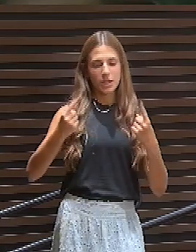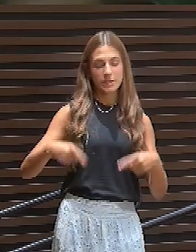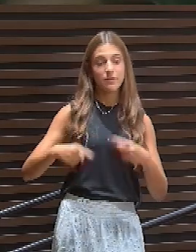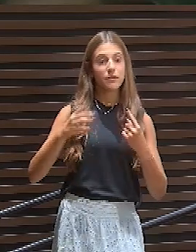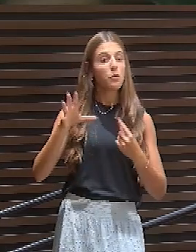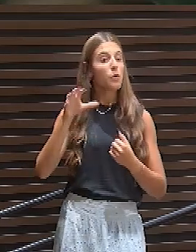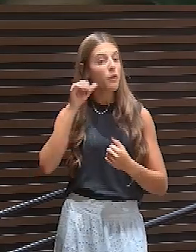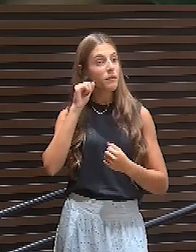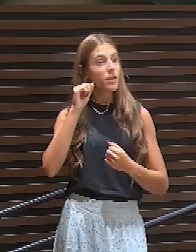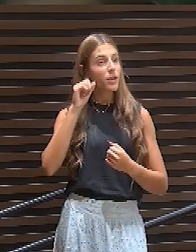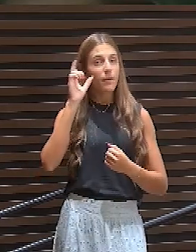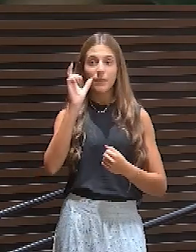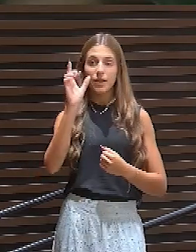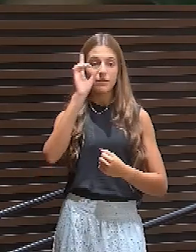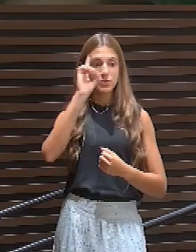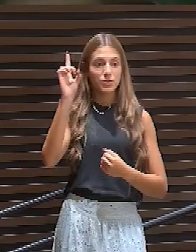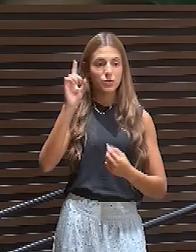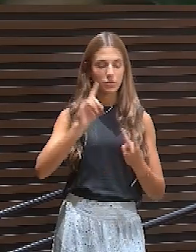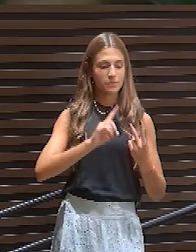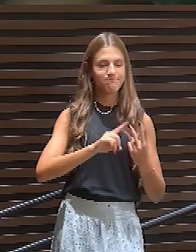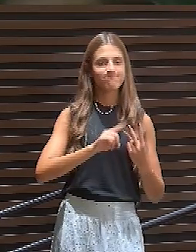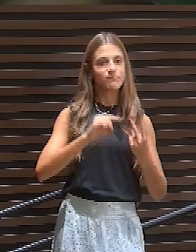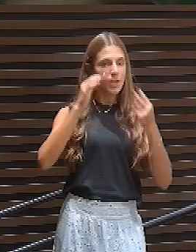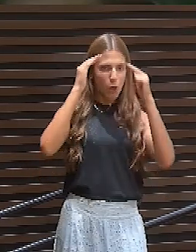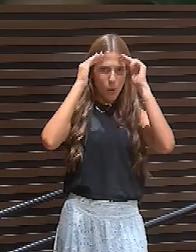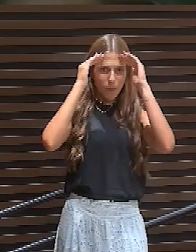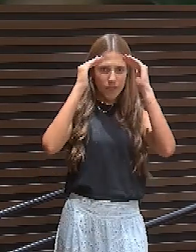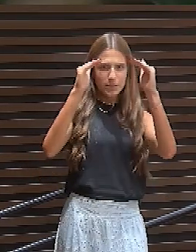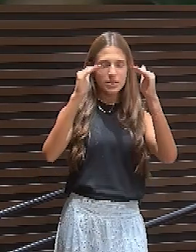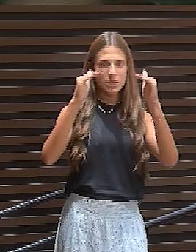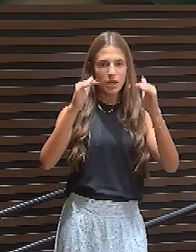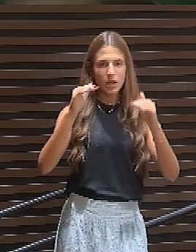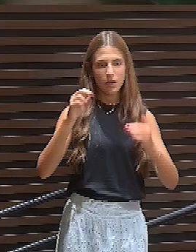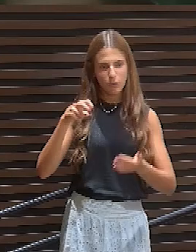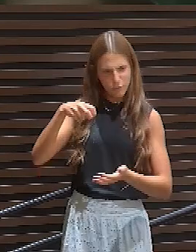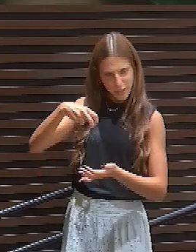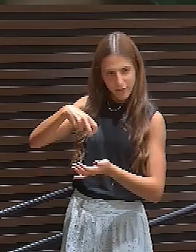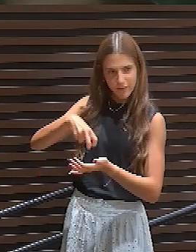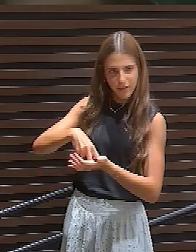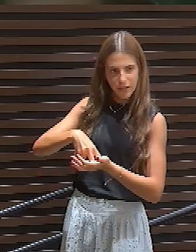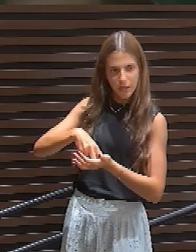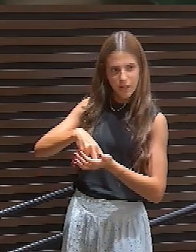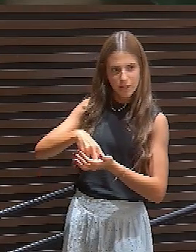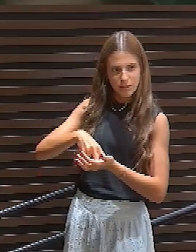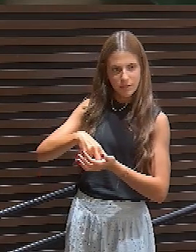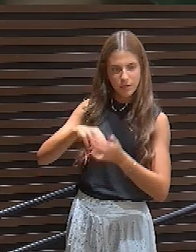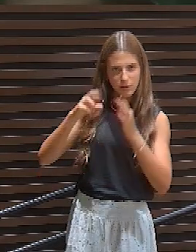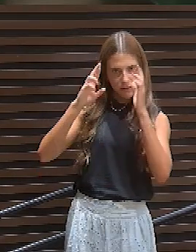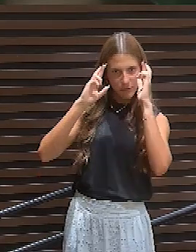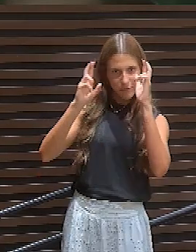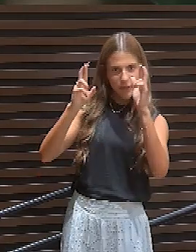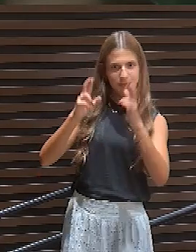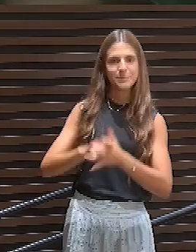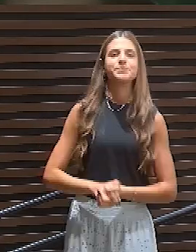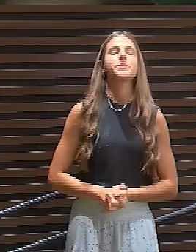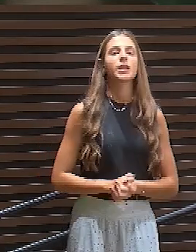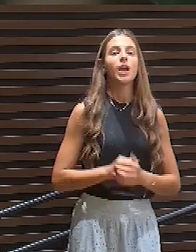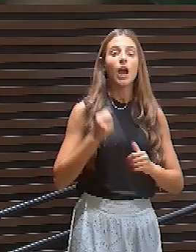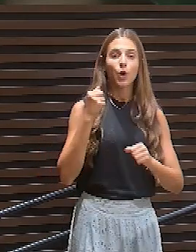Deus, o obedecer com reverência. Construir aquela arca foi uma